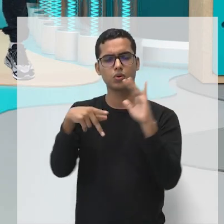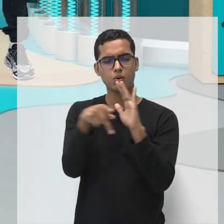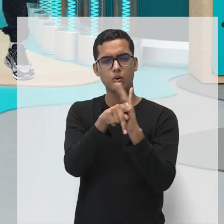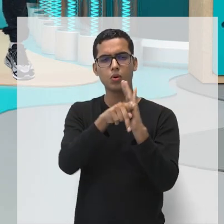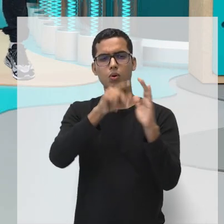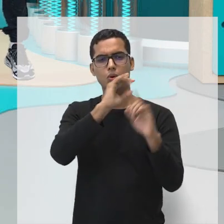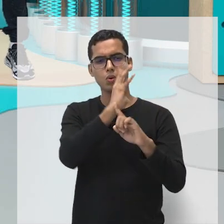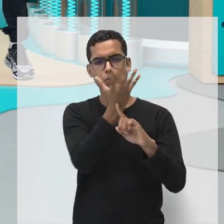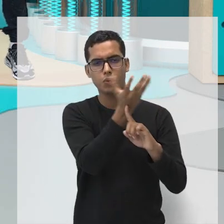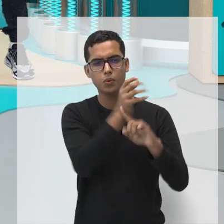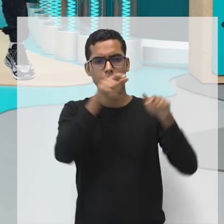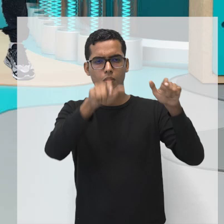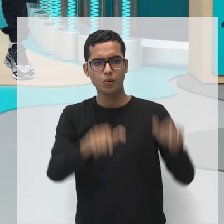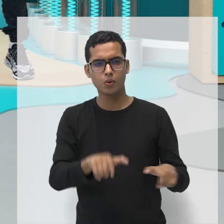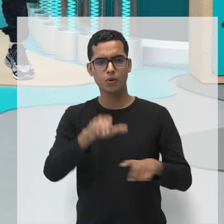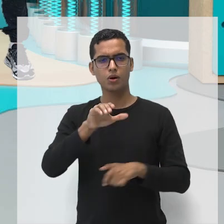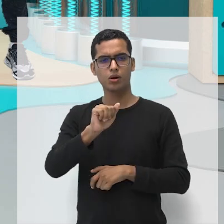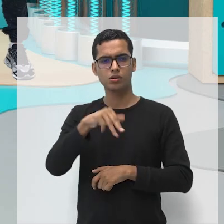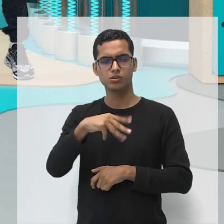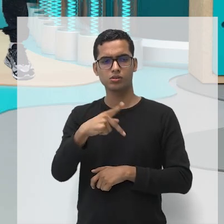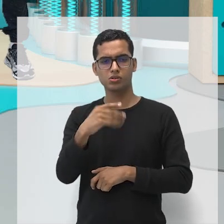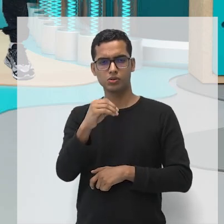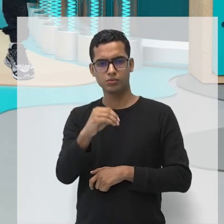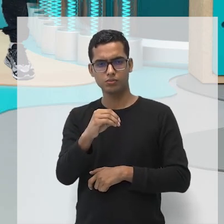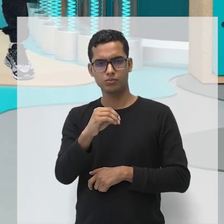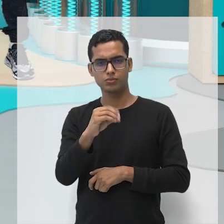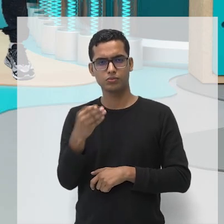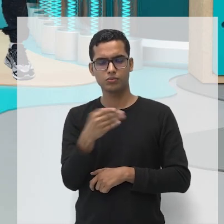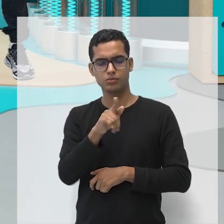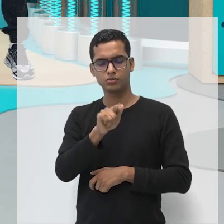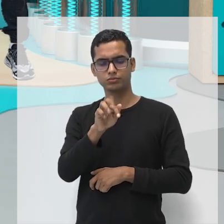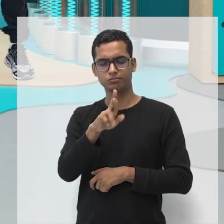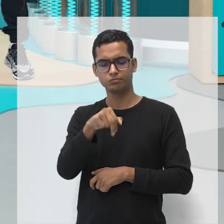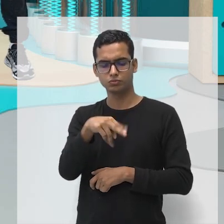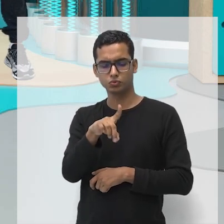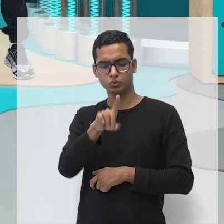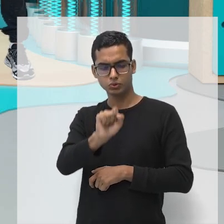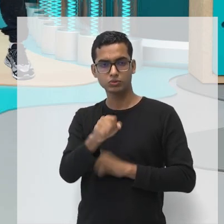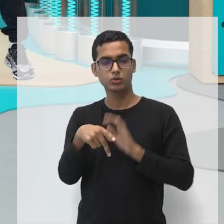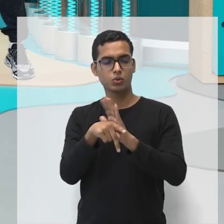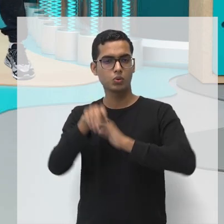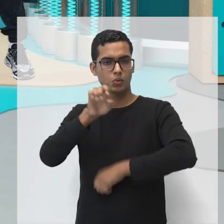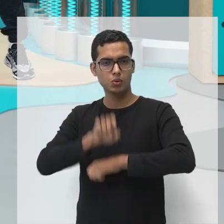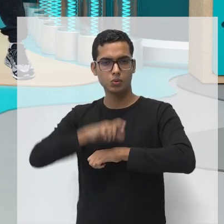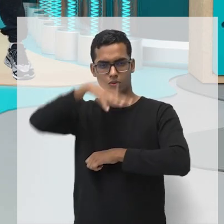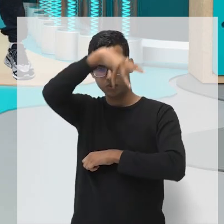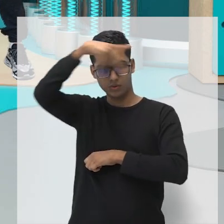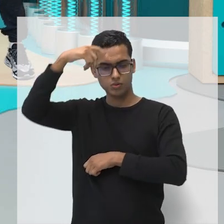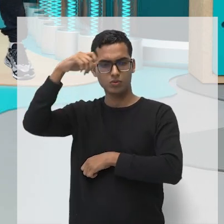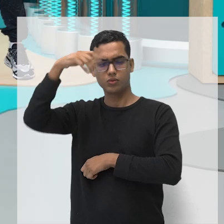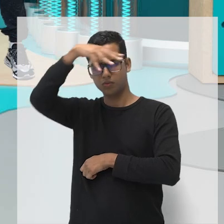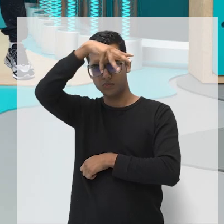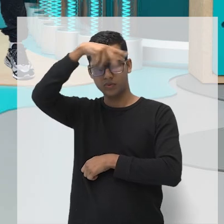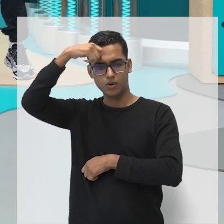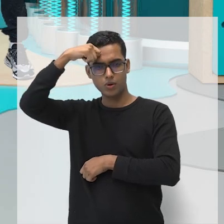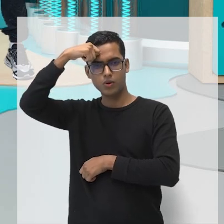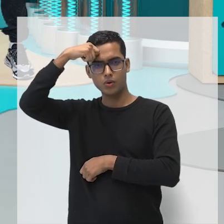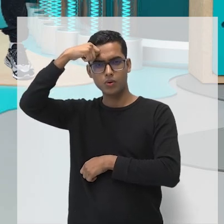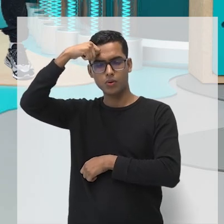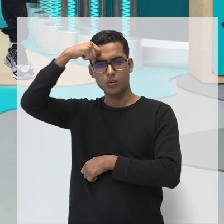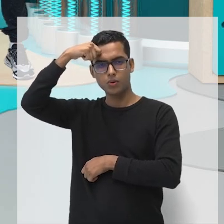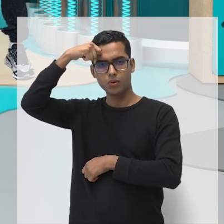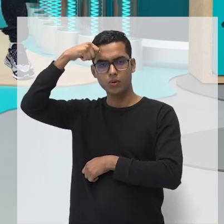na cidade de Campo Grande, ok? Mais na frente, esse foi alguém de fora que fez esse salto, né?